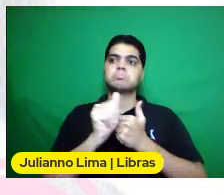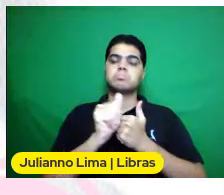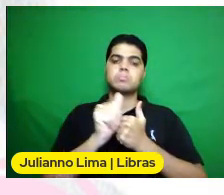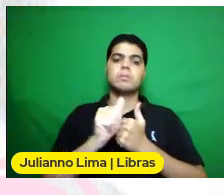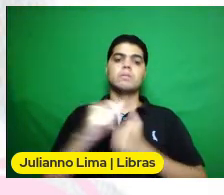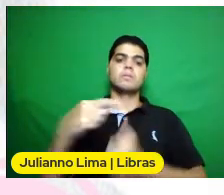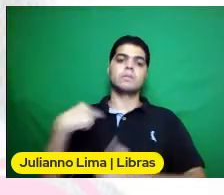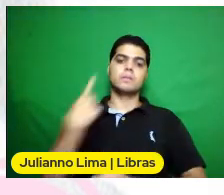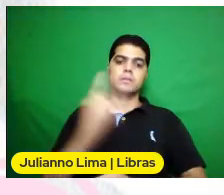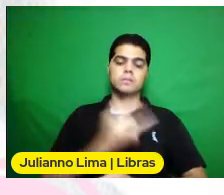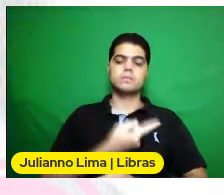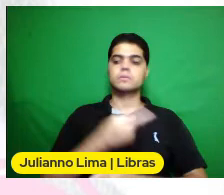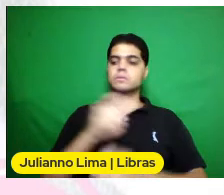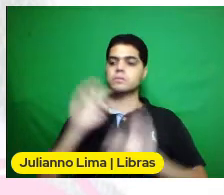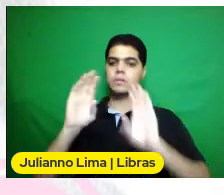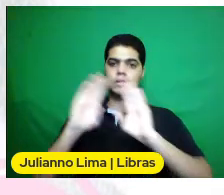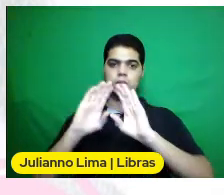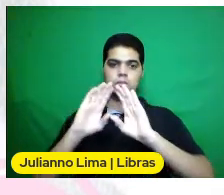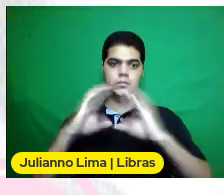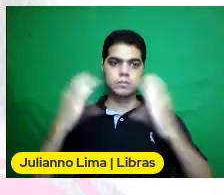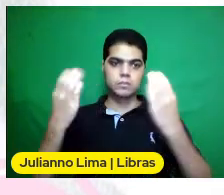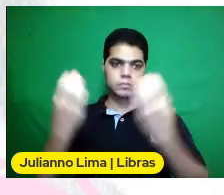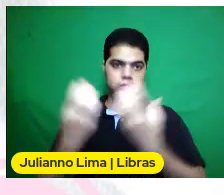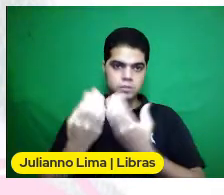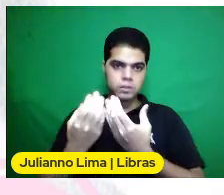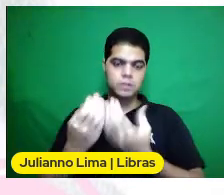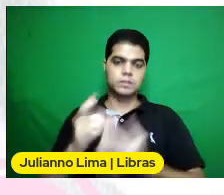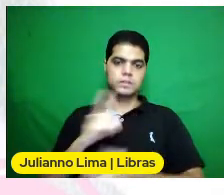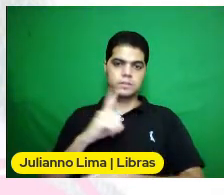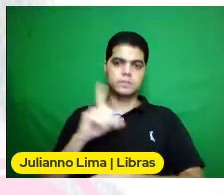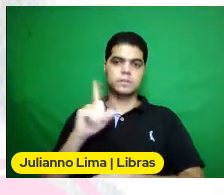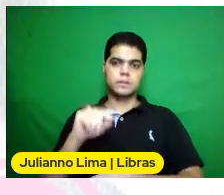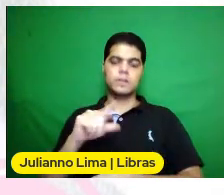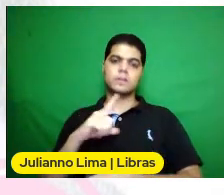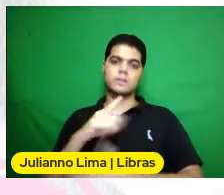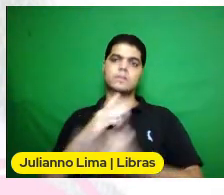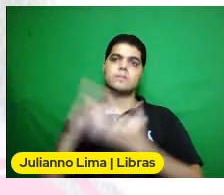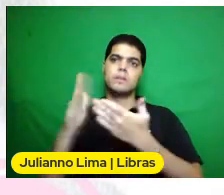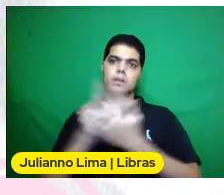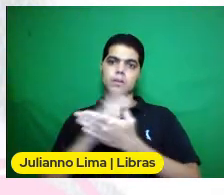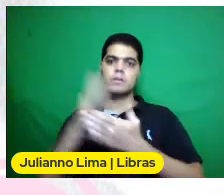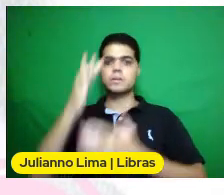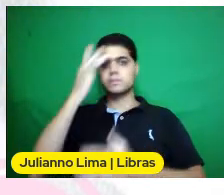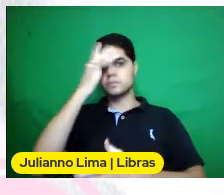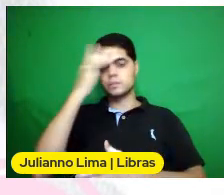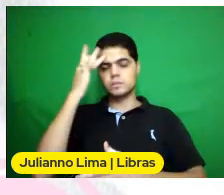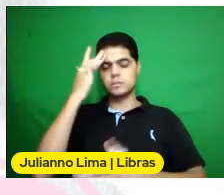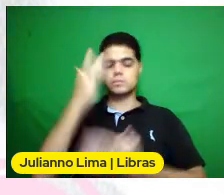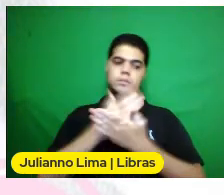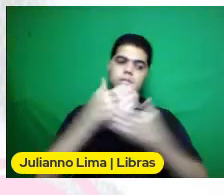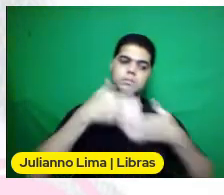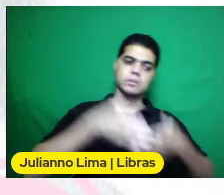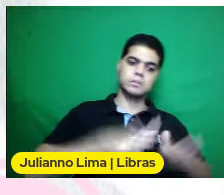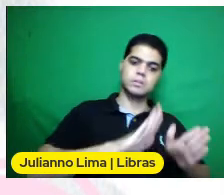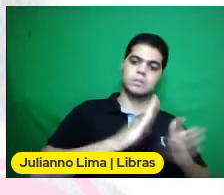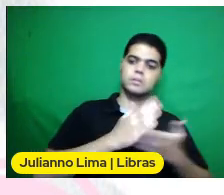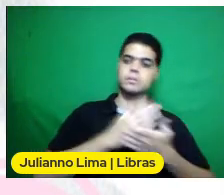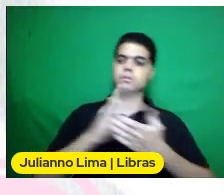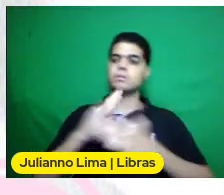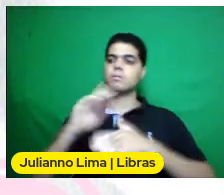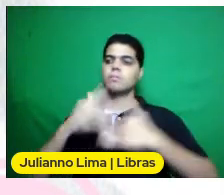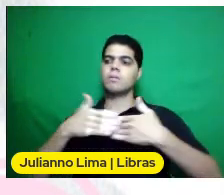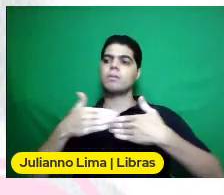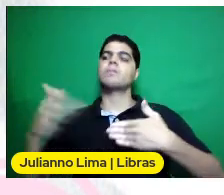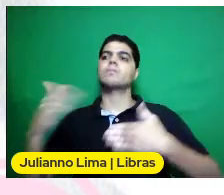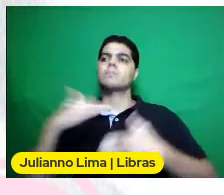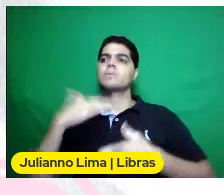As comunidades, né? Algumas pessoas nasciam e morriam e não iam muito mais longe do que